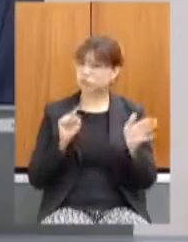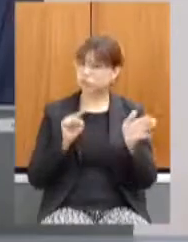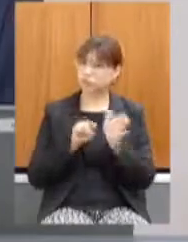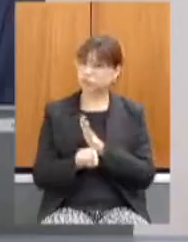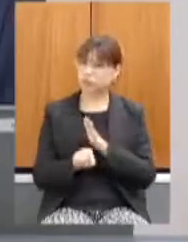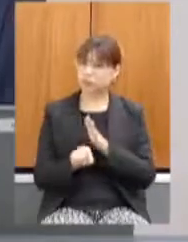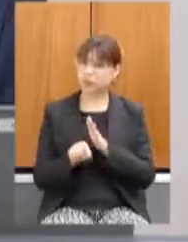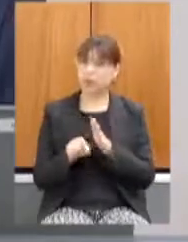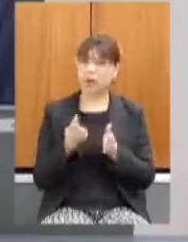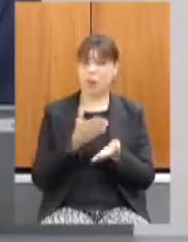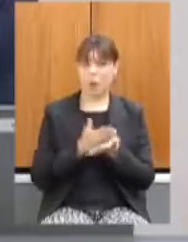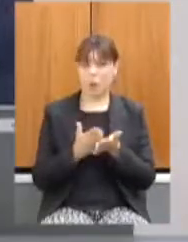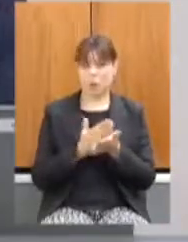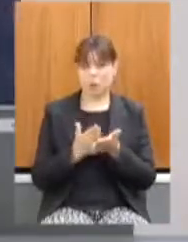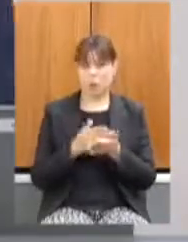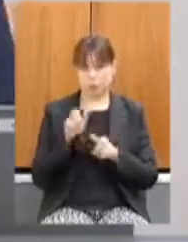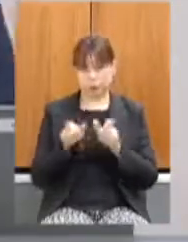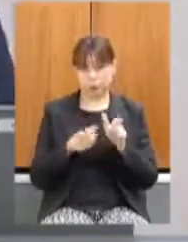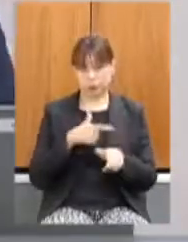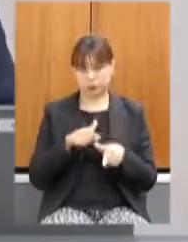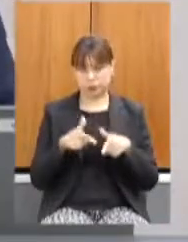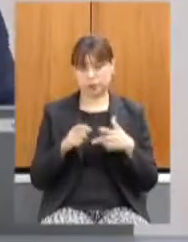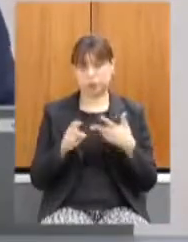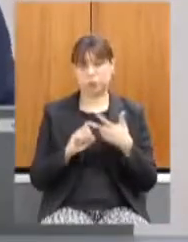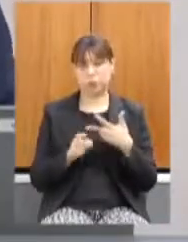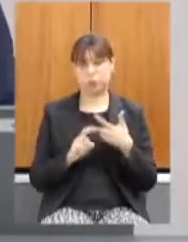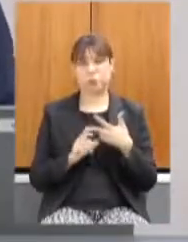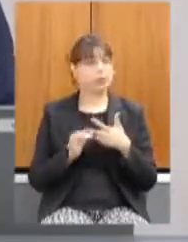alguns membros do Poder Judiciário